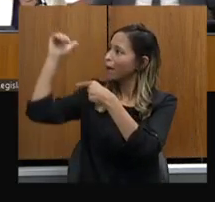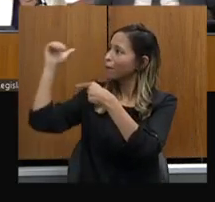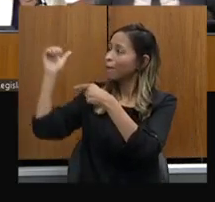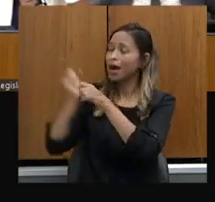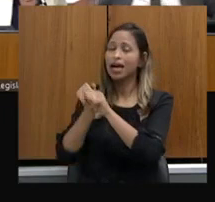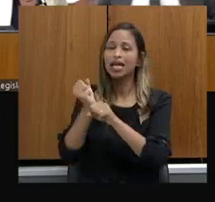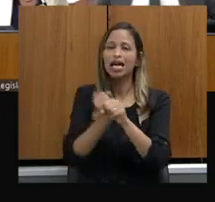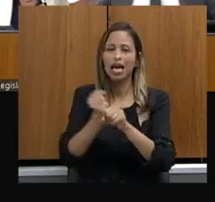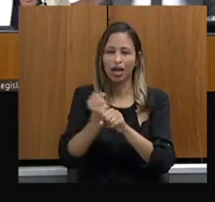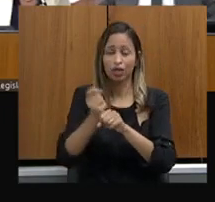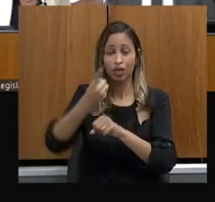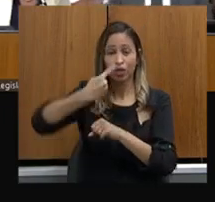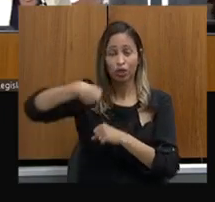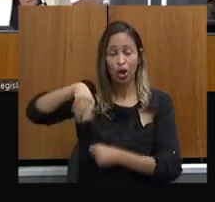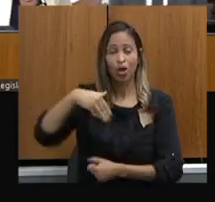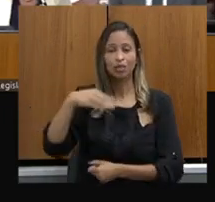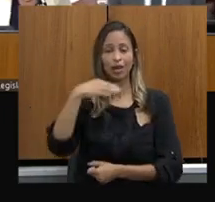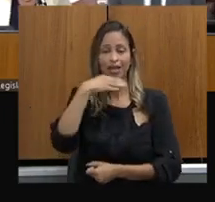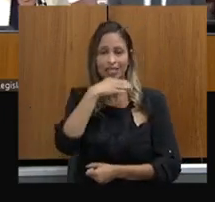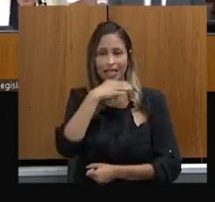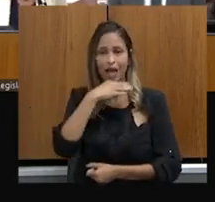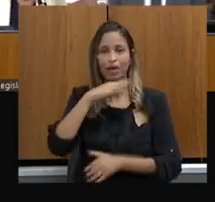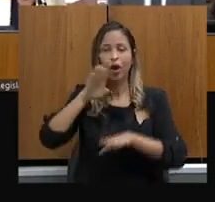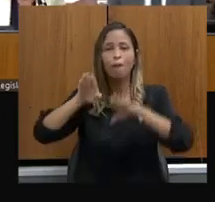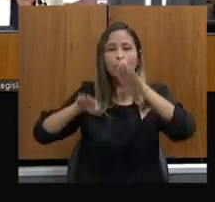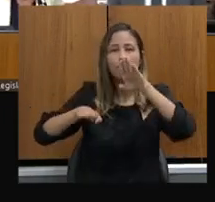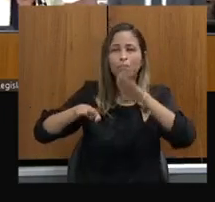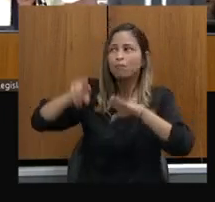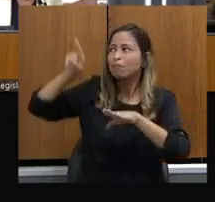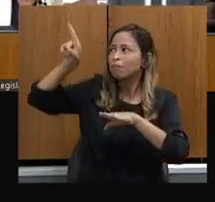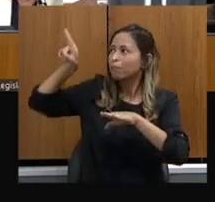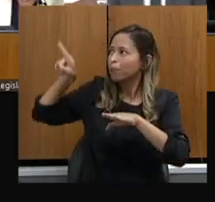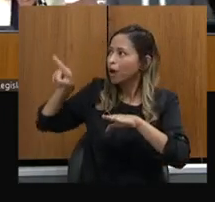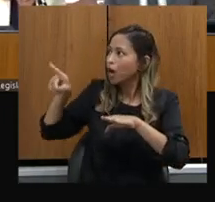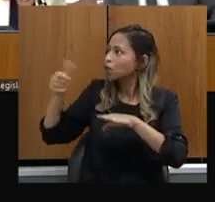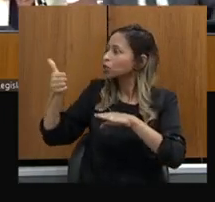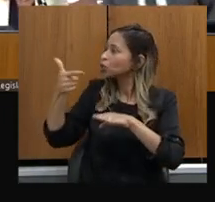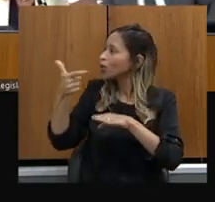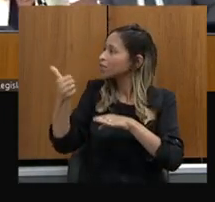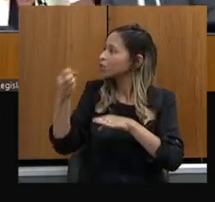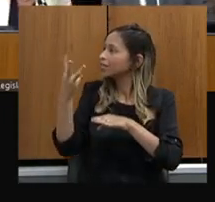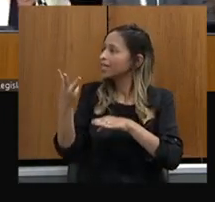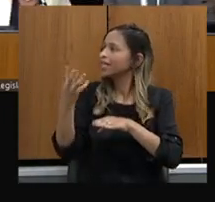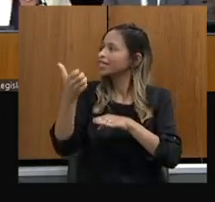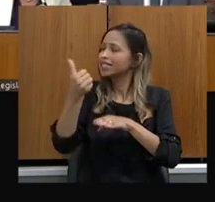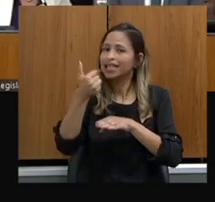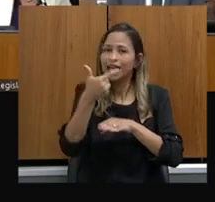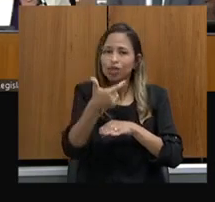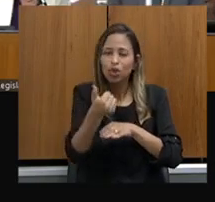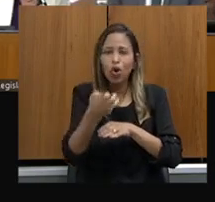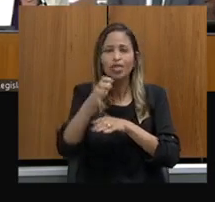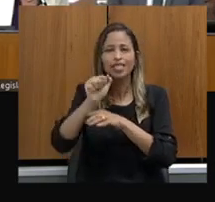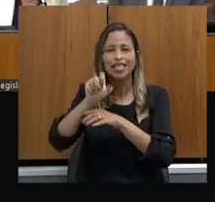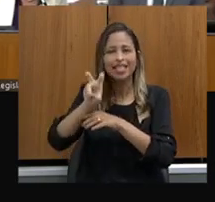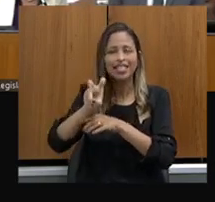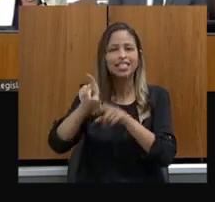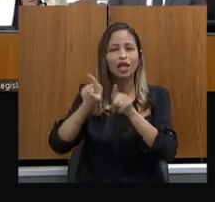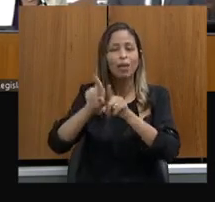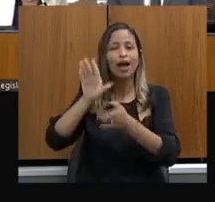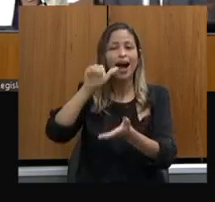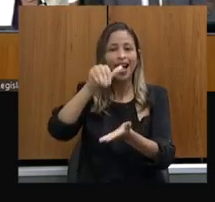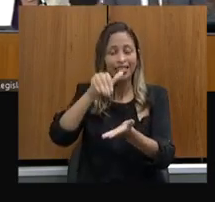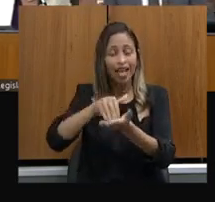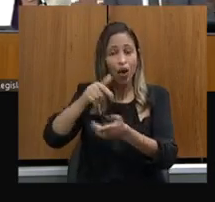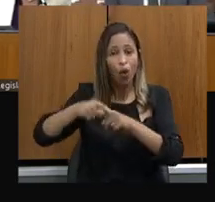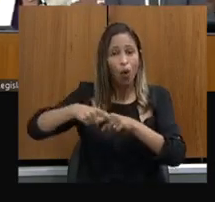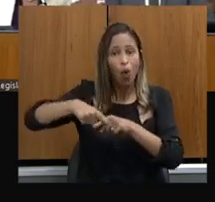anos da gente percebe essa situação de desequilíbrio nos anos de 2013 14 15 e até atingimos